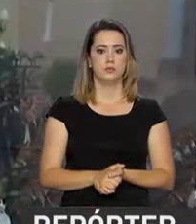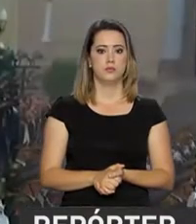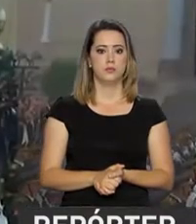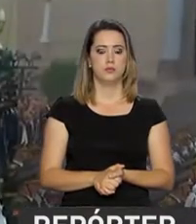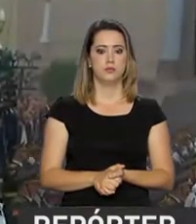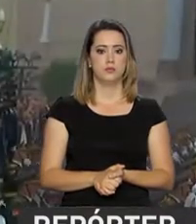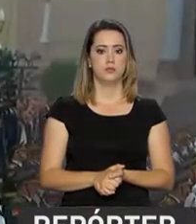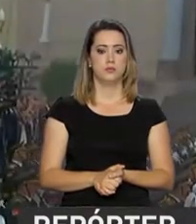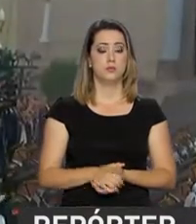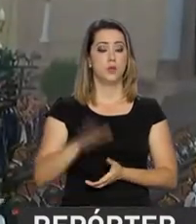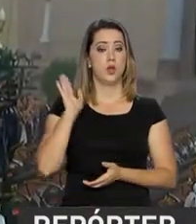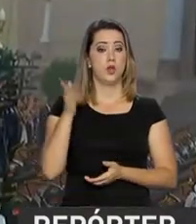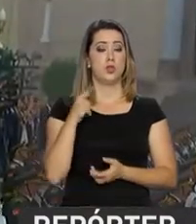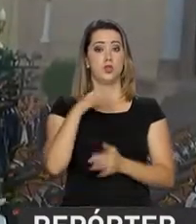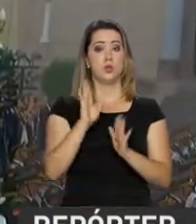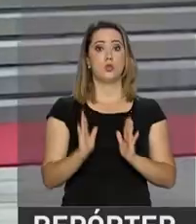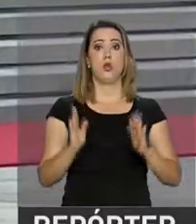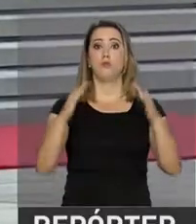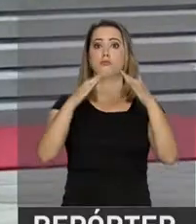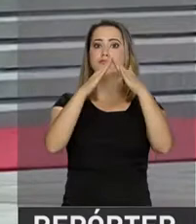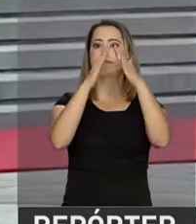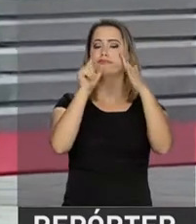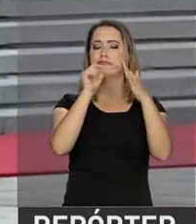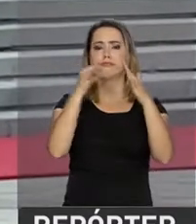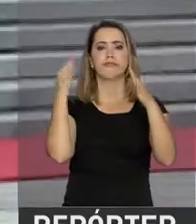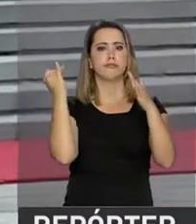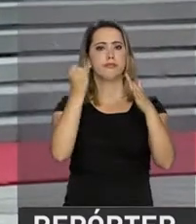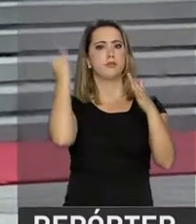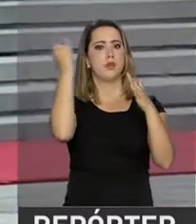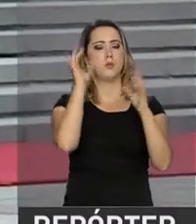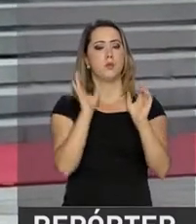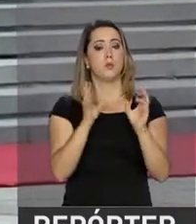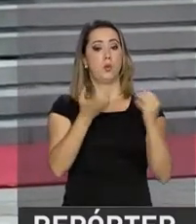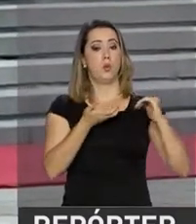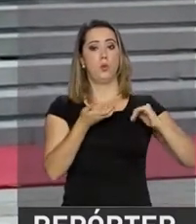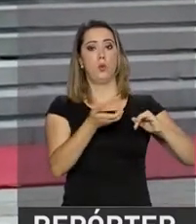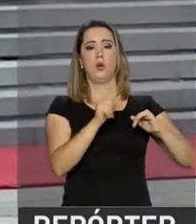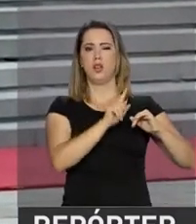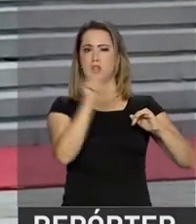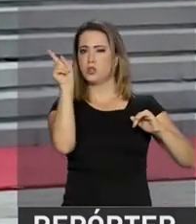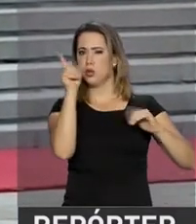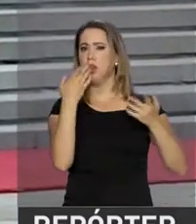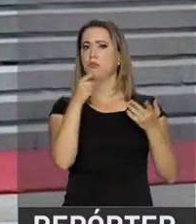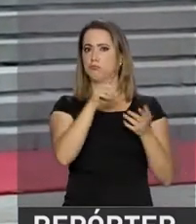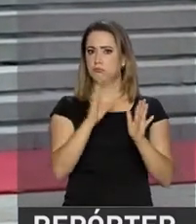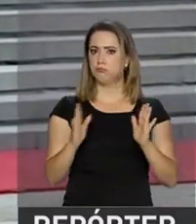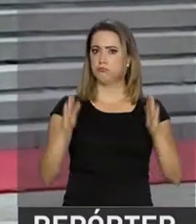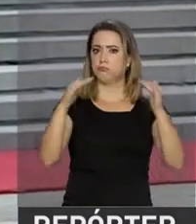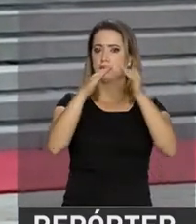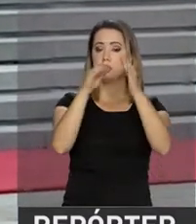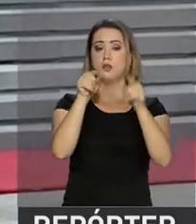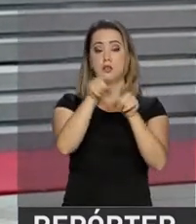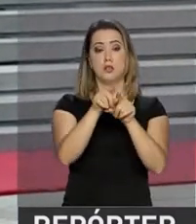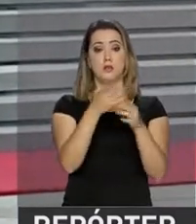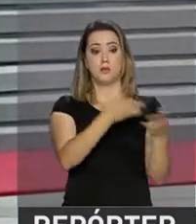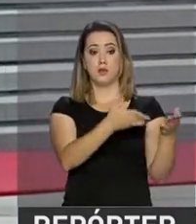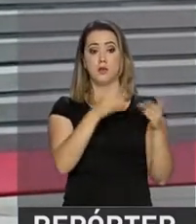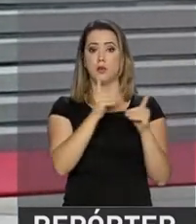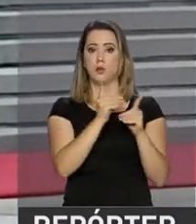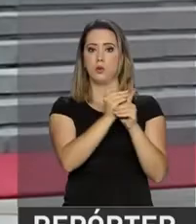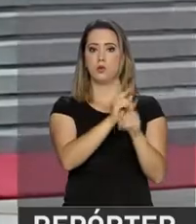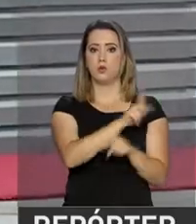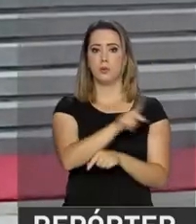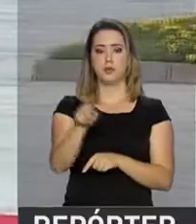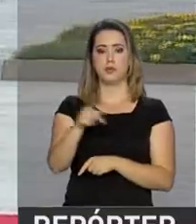já no grande palácio do povo congresso nacional da china michel temer foi recebido pelo anfitrião o presidente chinês